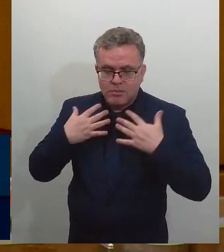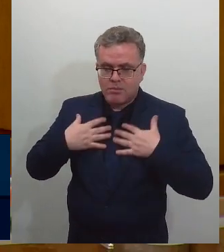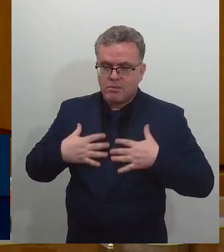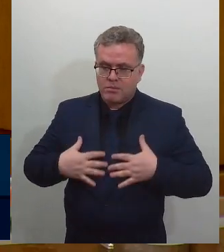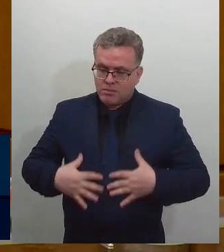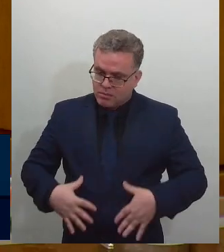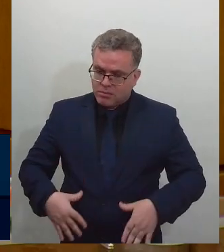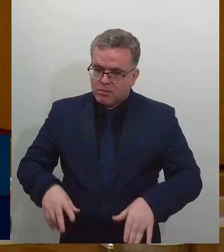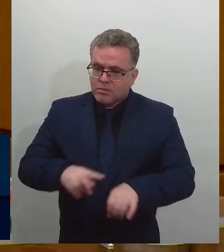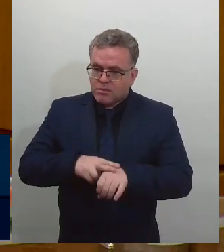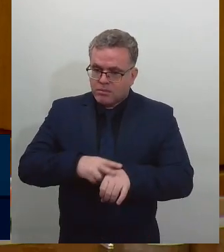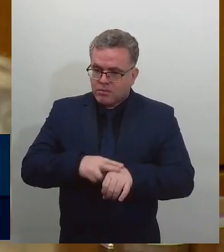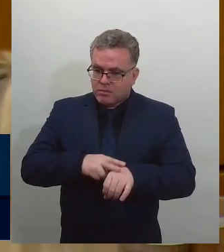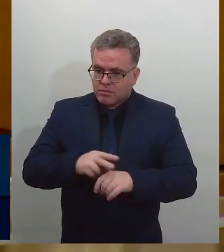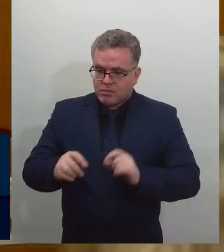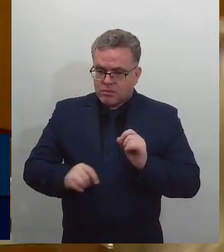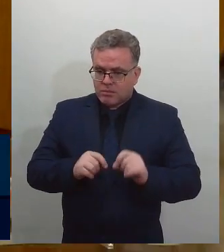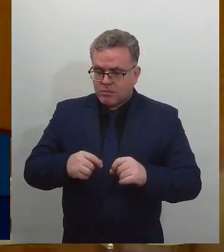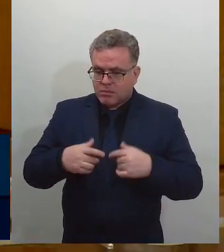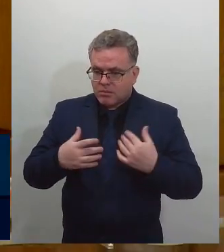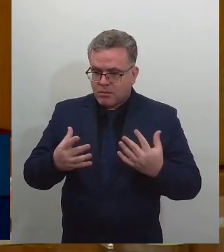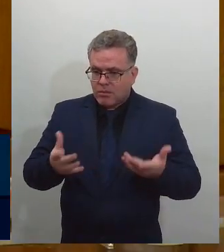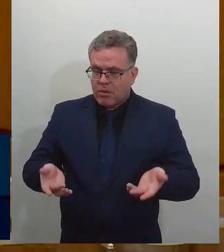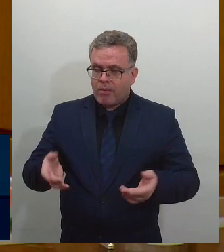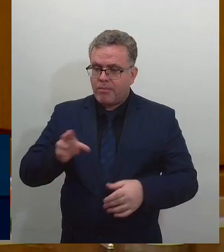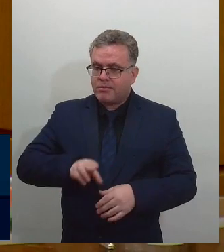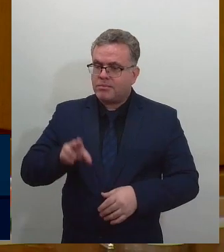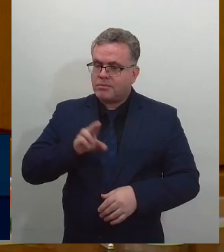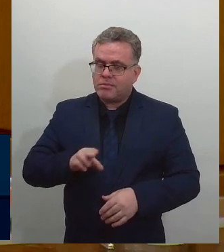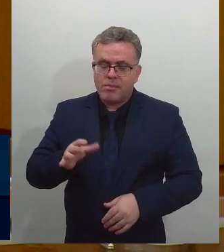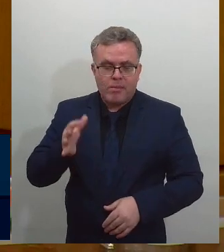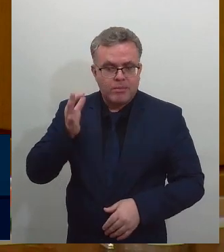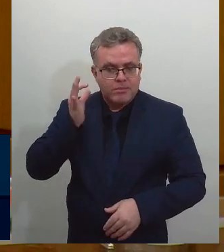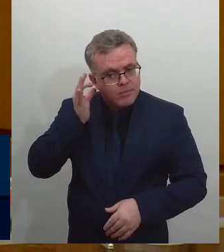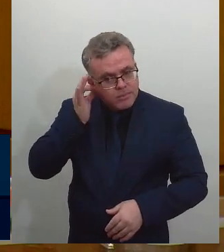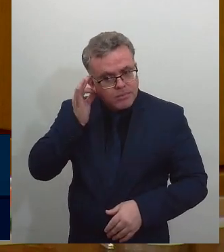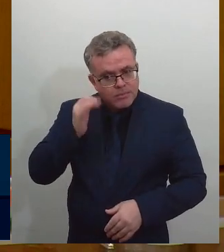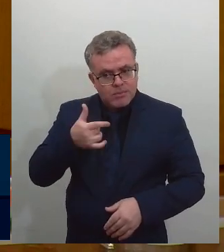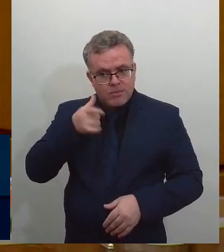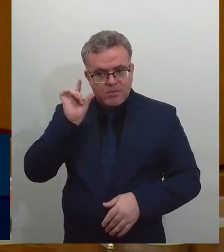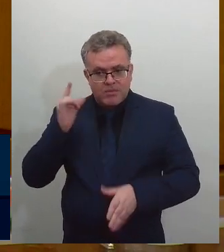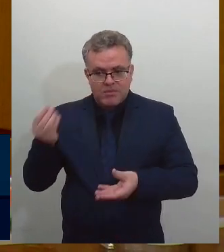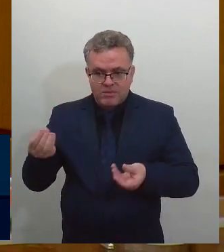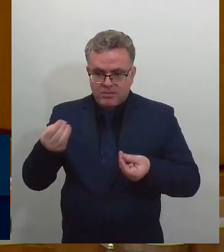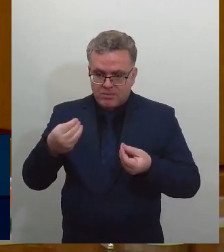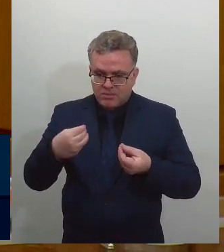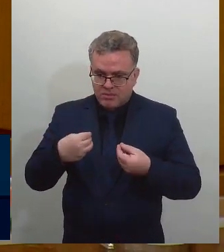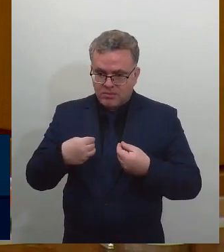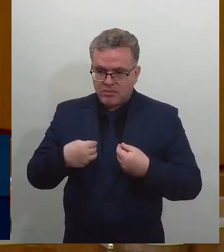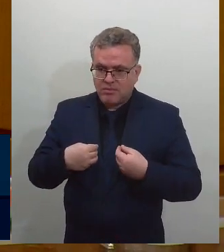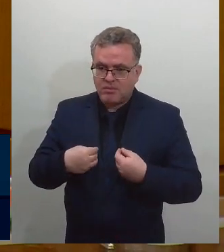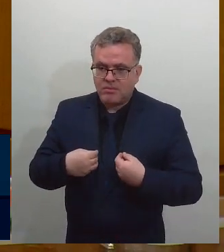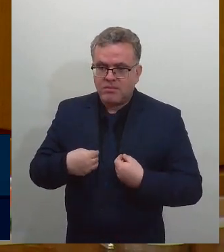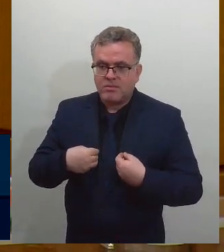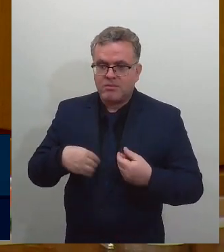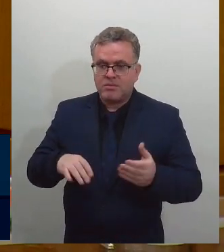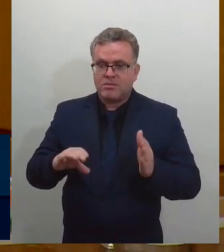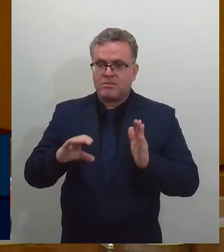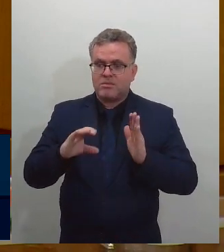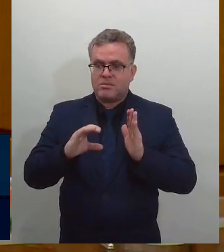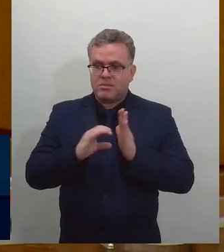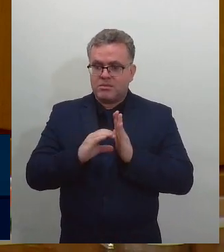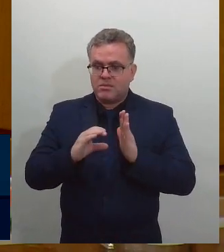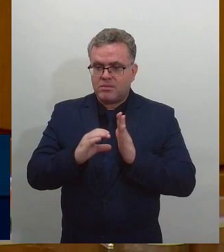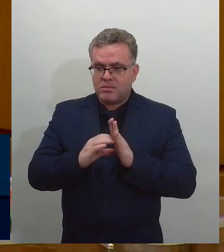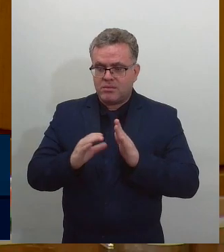musgo, estou usando um brinco que eu ganhei ontem, né, da comunidade Xocó, lá do Porto da